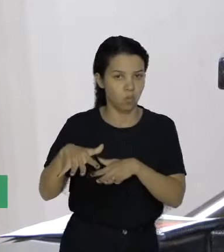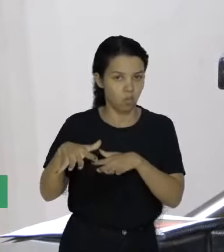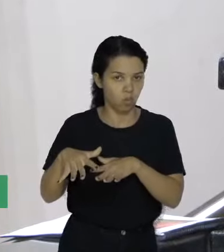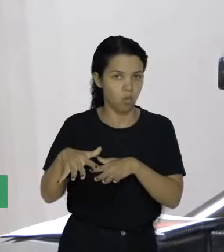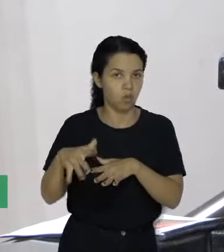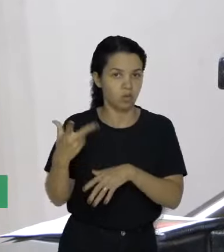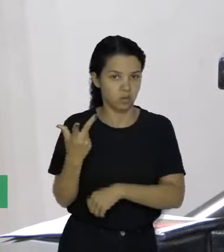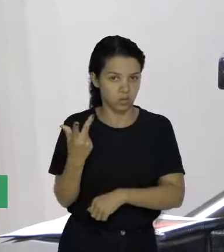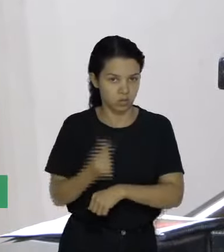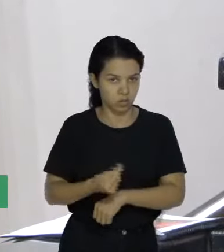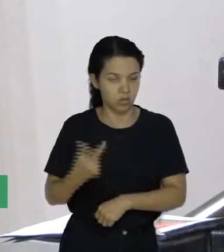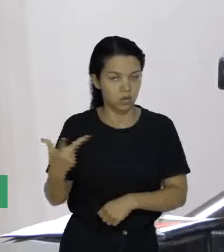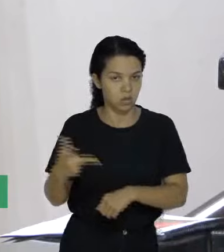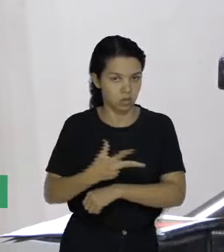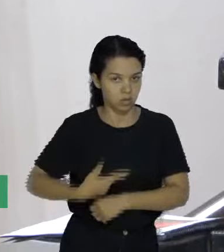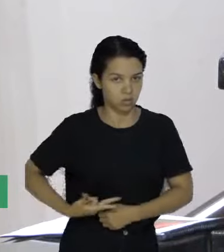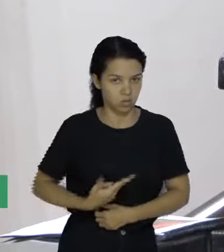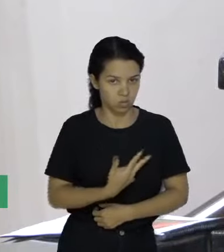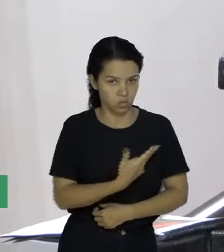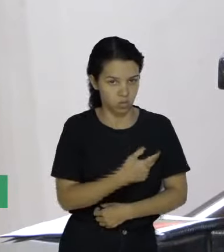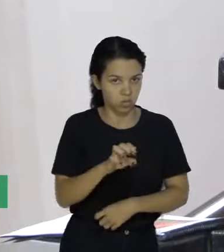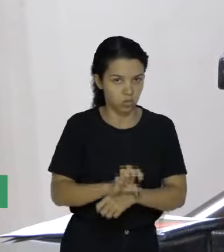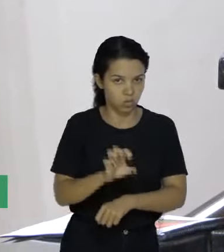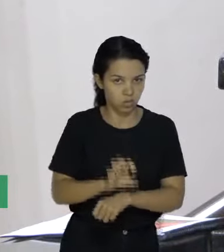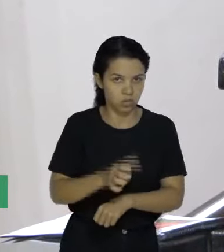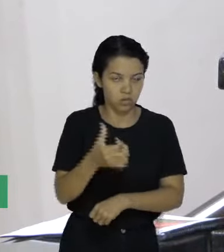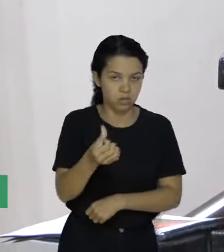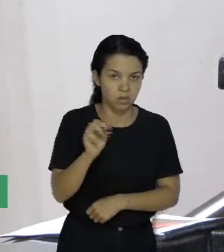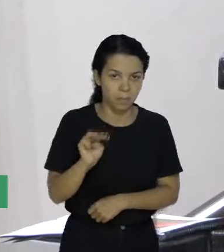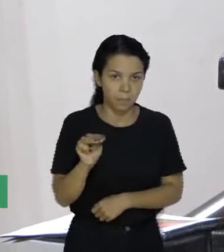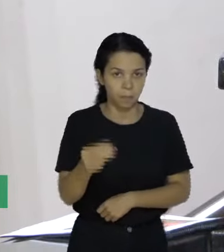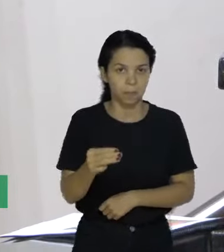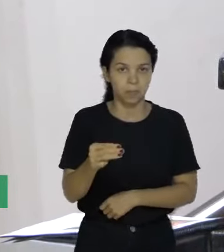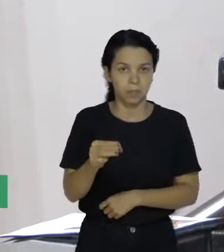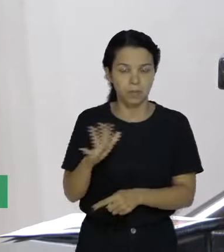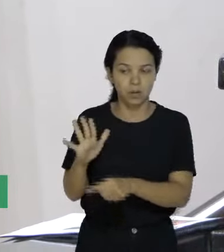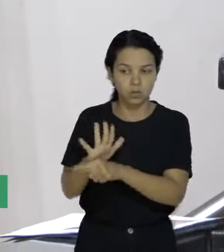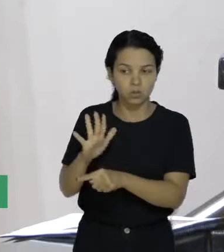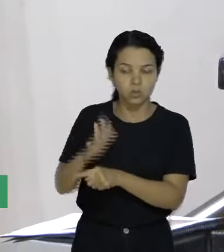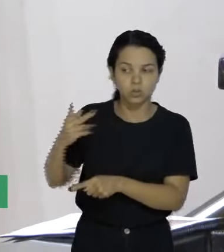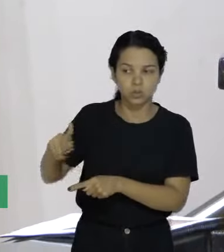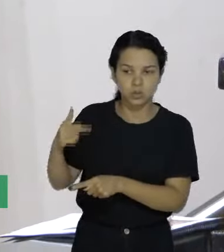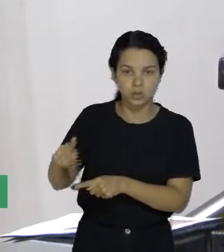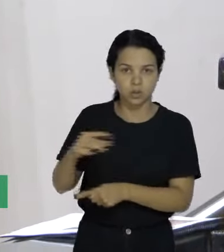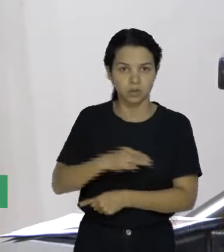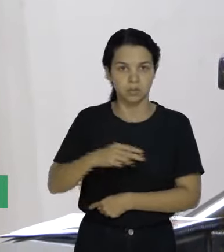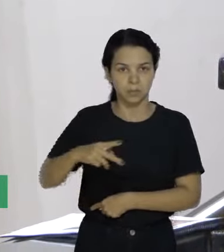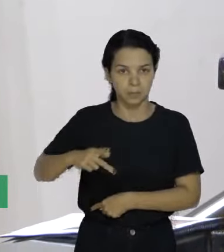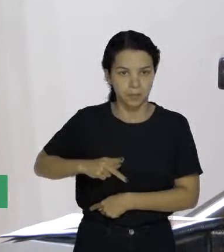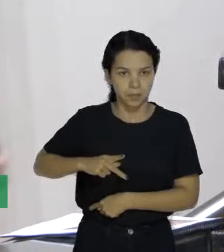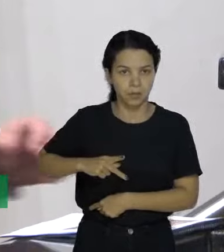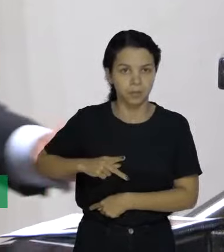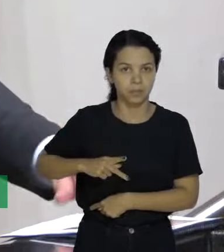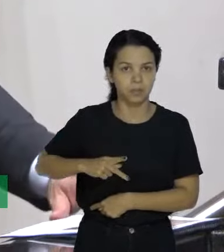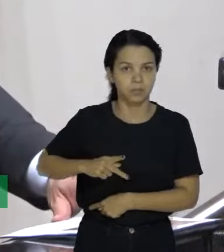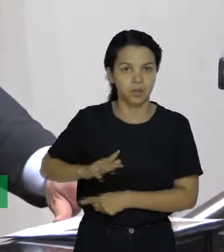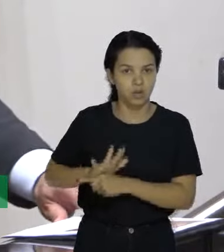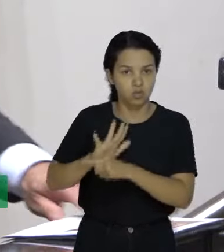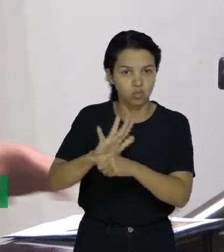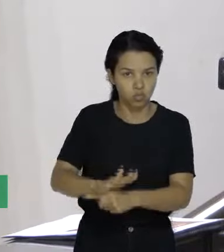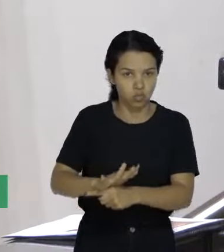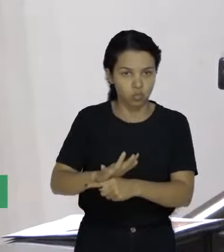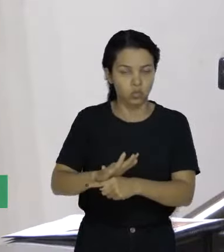reais então toda essa cooperação institucional do Ministério Público revertendo em prol